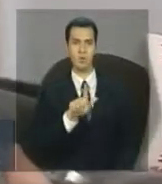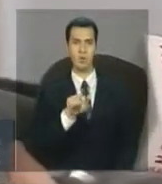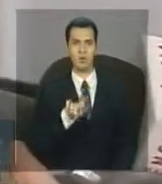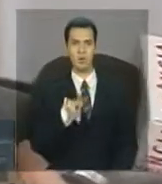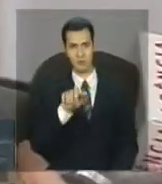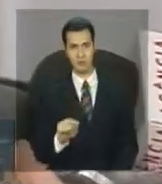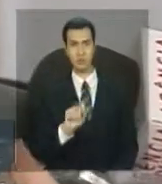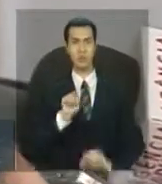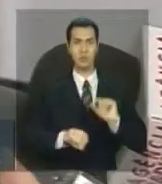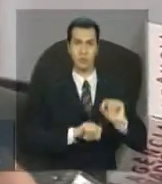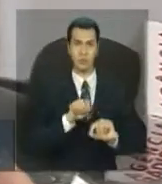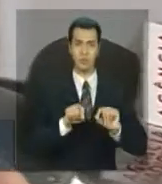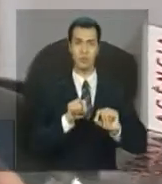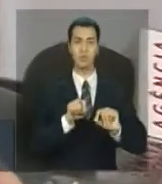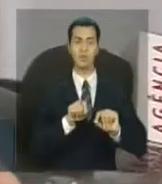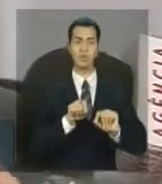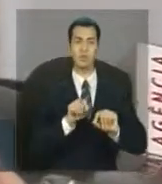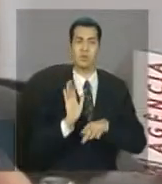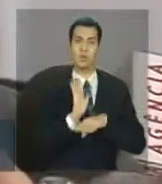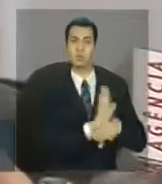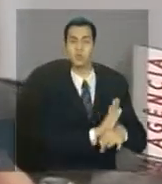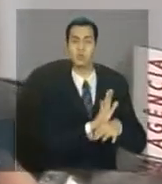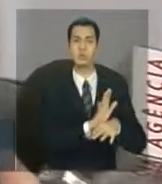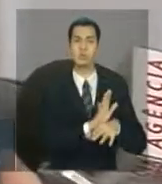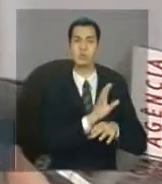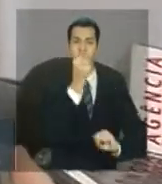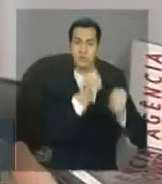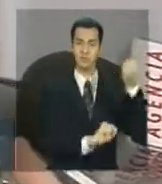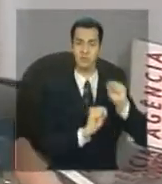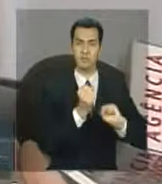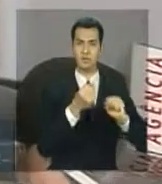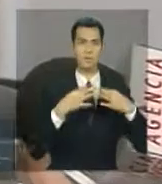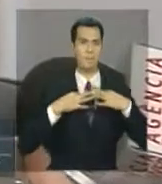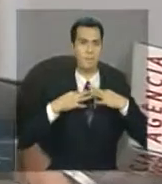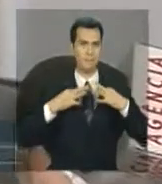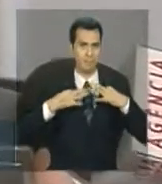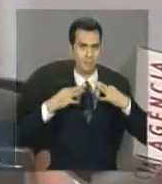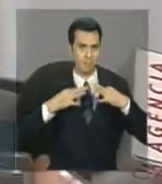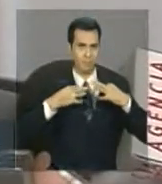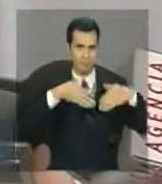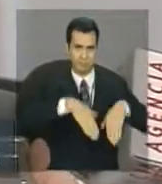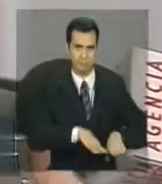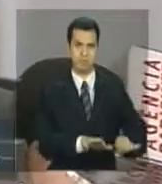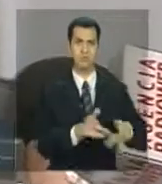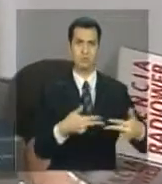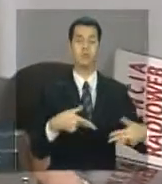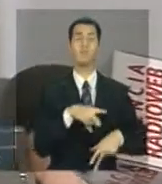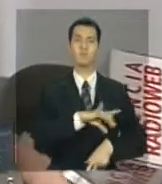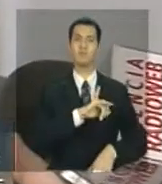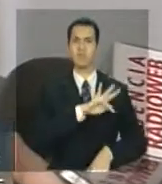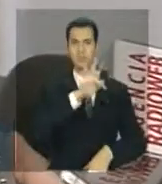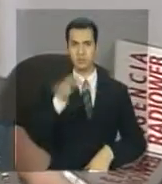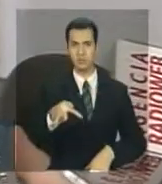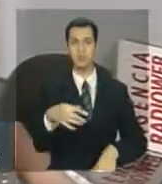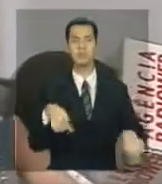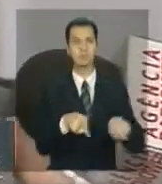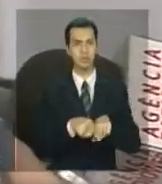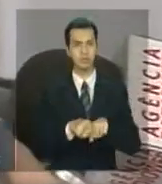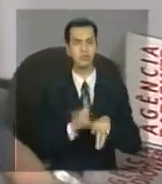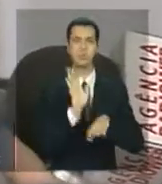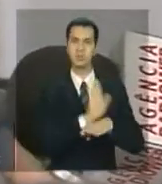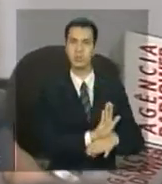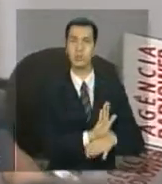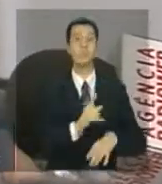para o setor de têxteis e isso também vai surtir efeito. Nós estamos